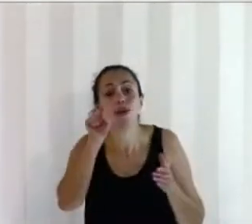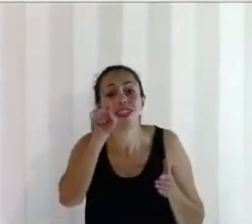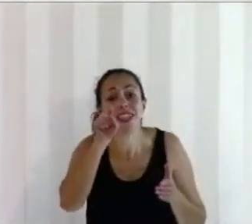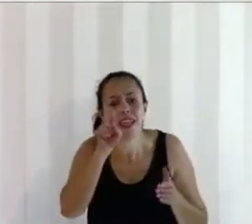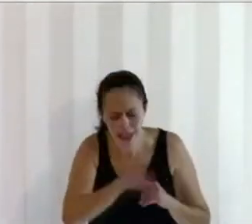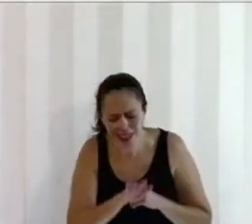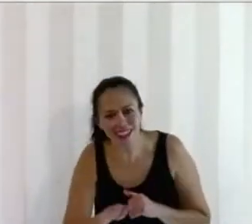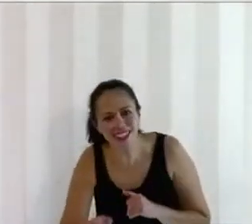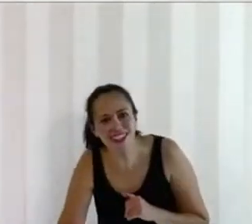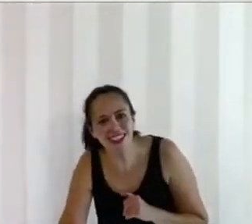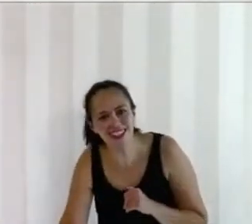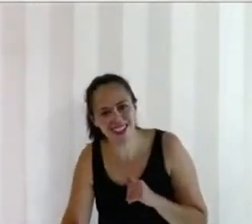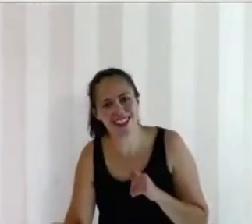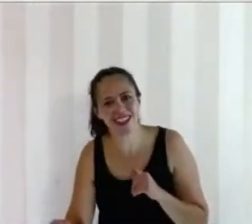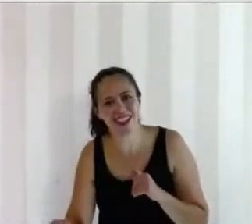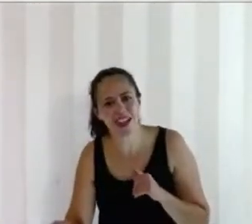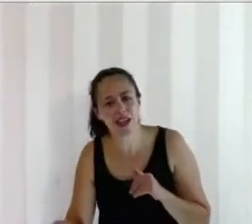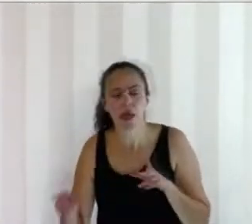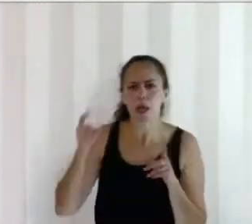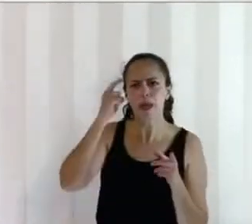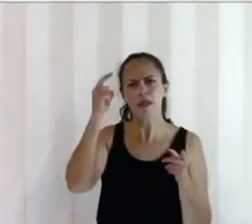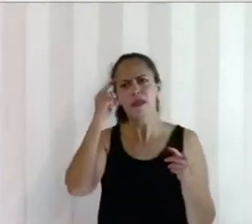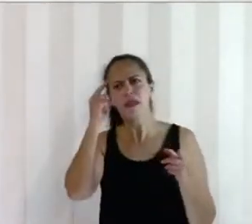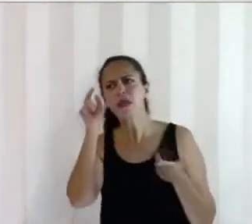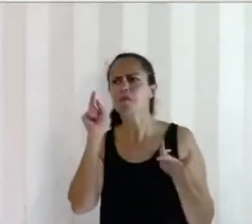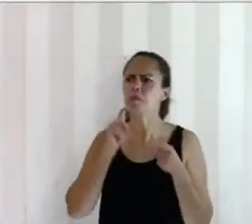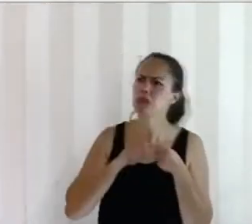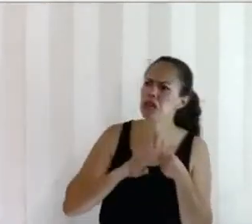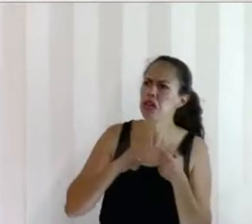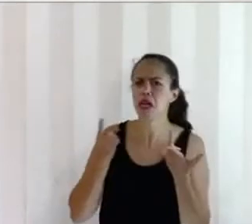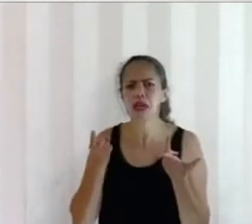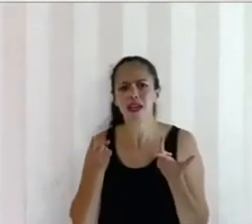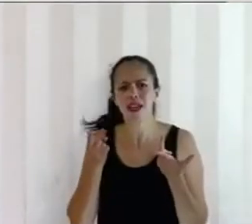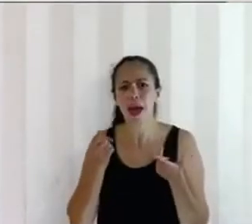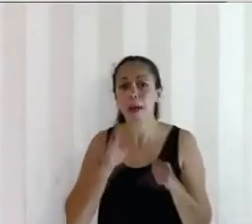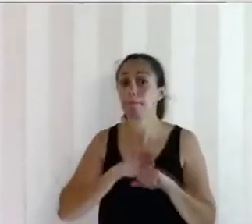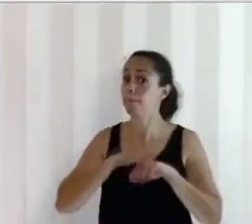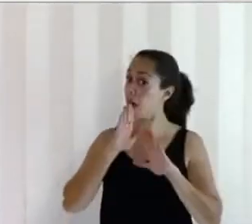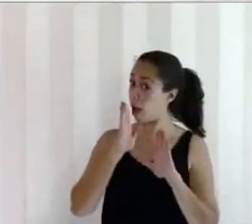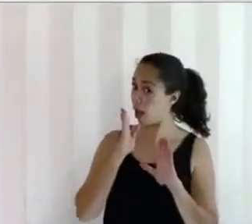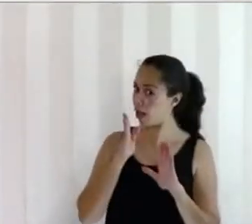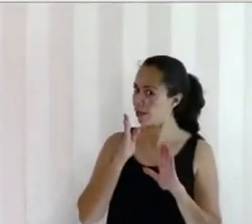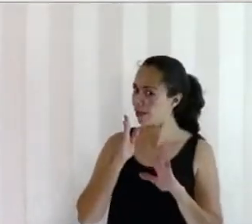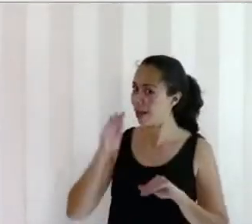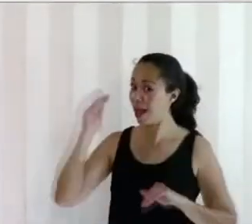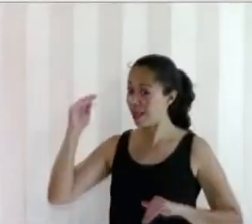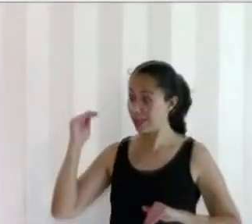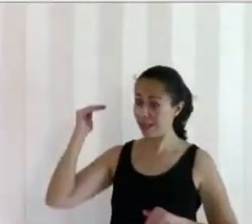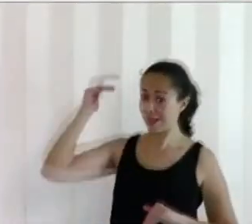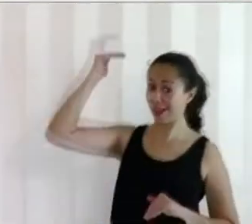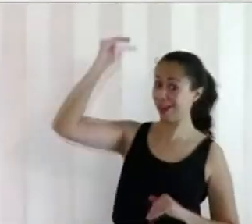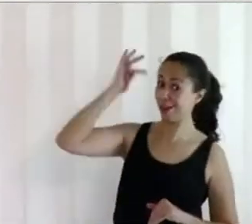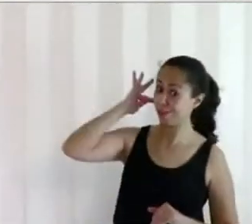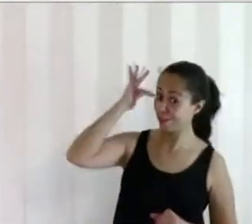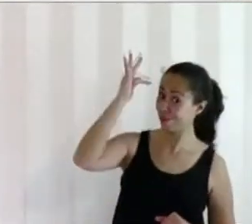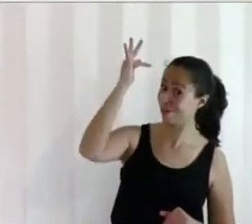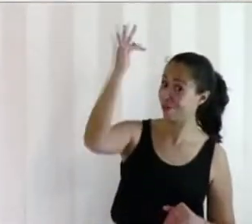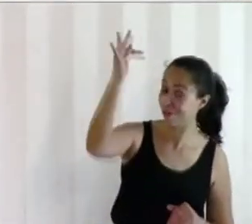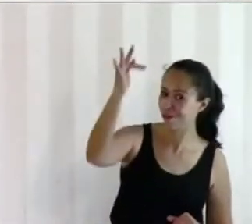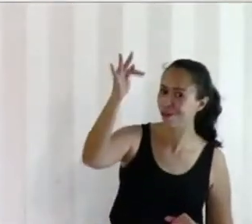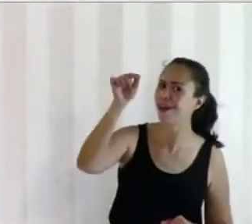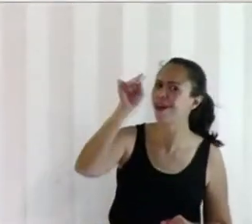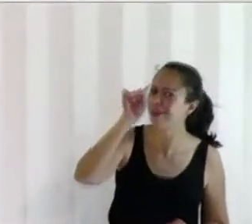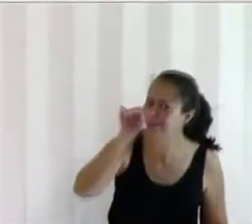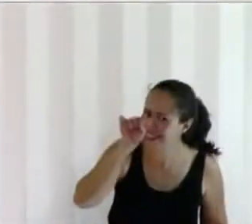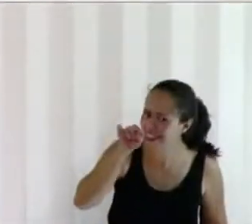você perceberá a força do pecado, e você terá de ter os 10 mandamentos no seu coração para você não adulterar. ou até